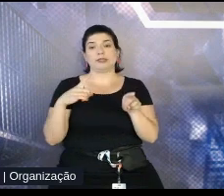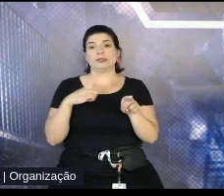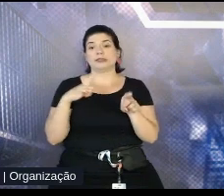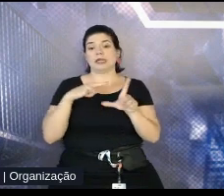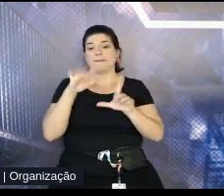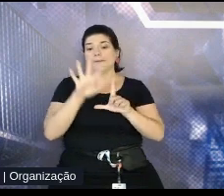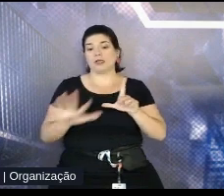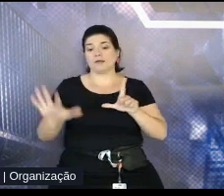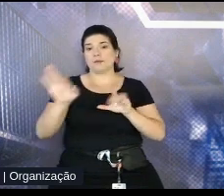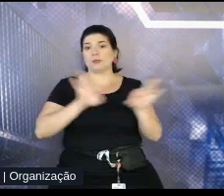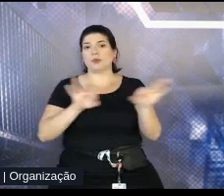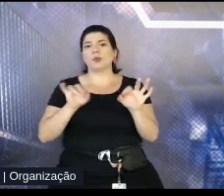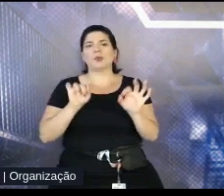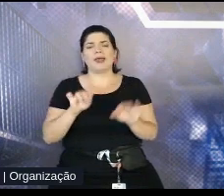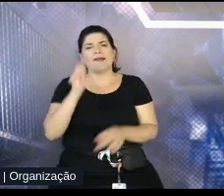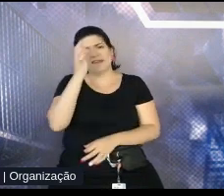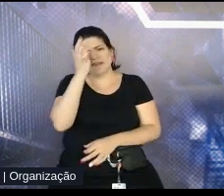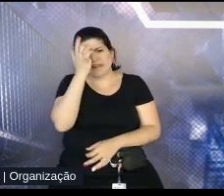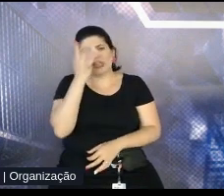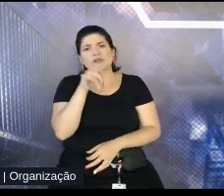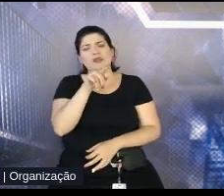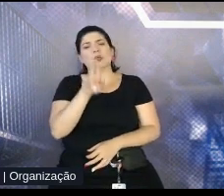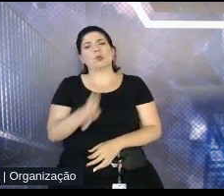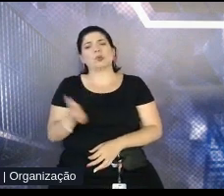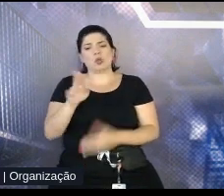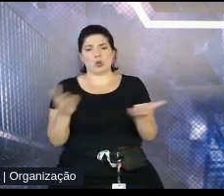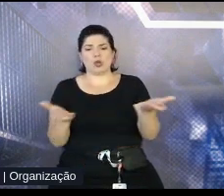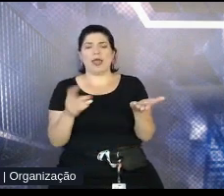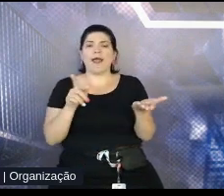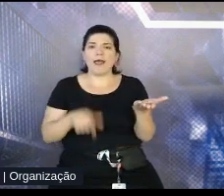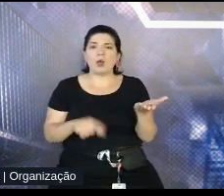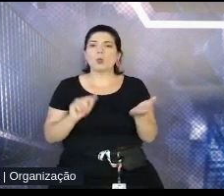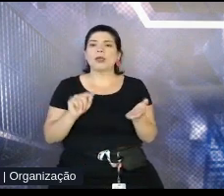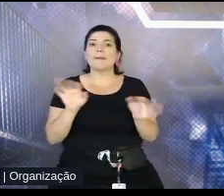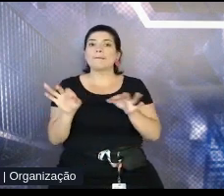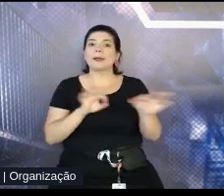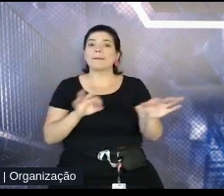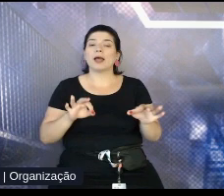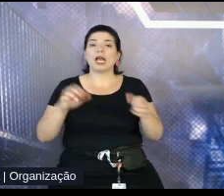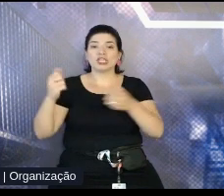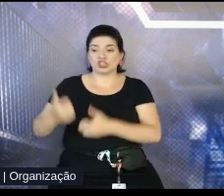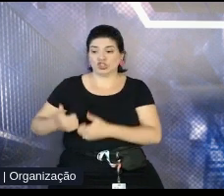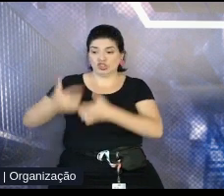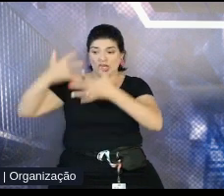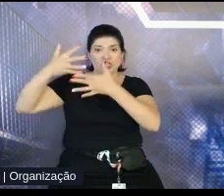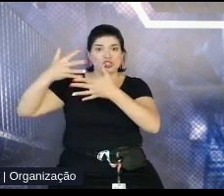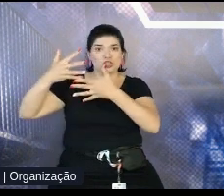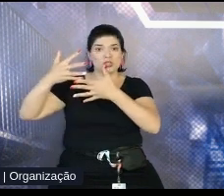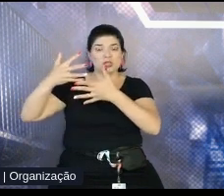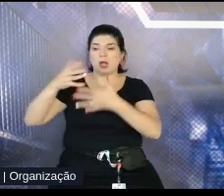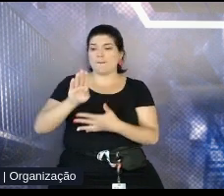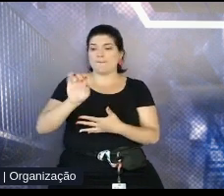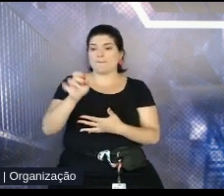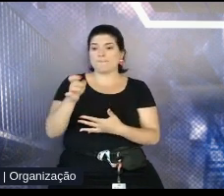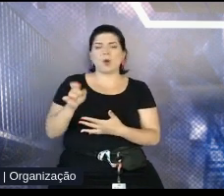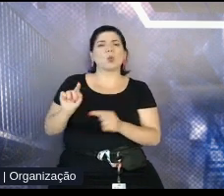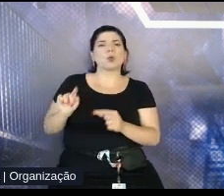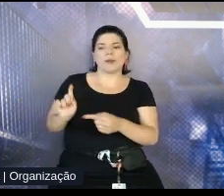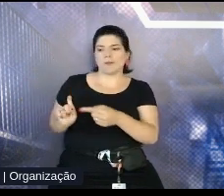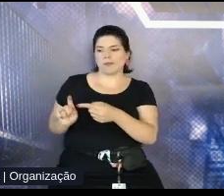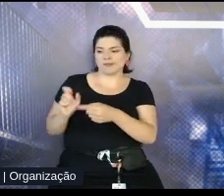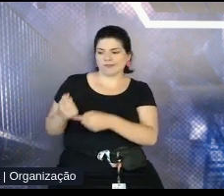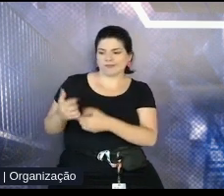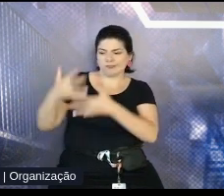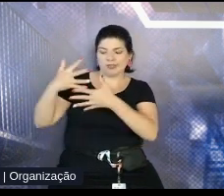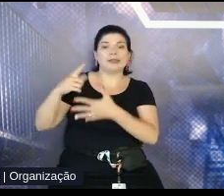plataforma, que é muito fácil de você utilizar hoje, é a construção de chatbots. Então, chatbots hoje, a gente tem plataformas da